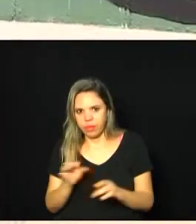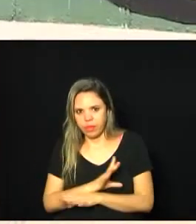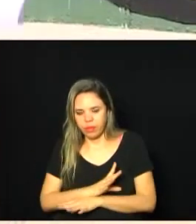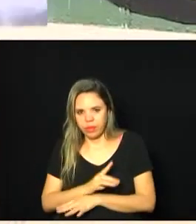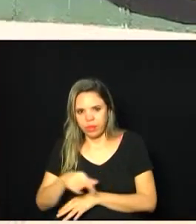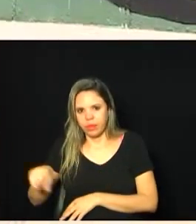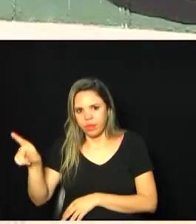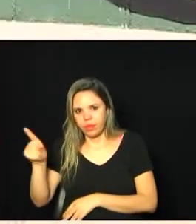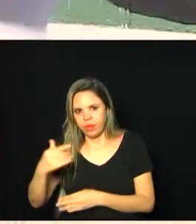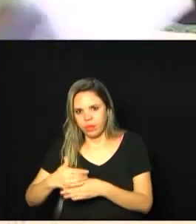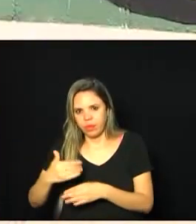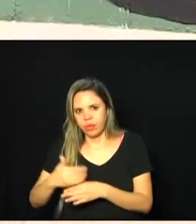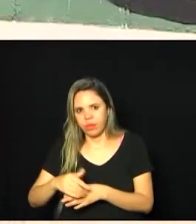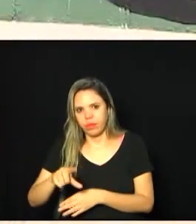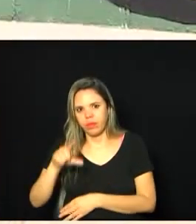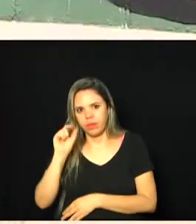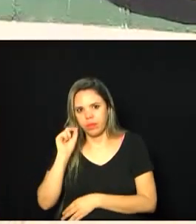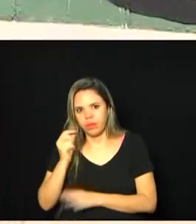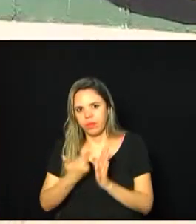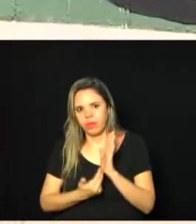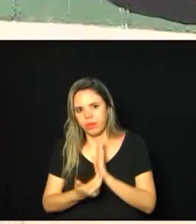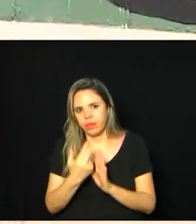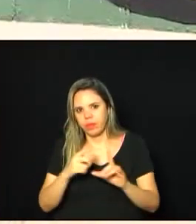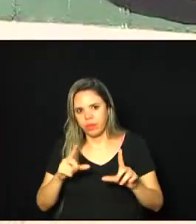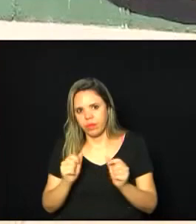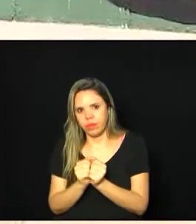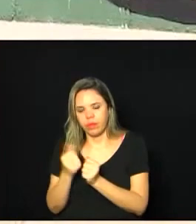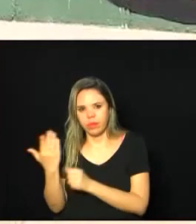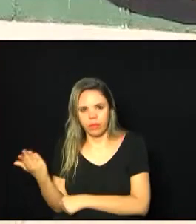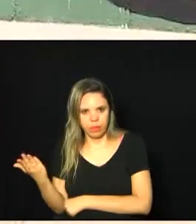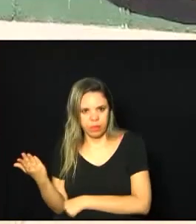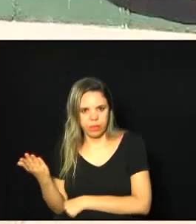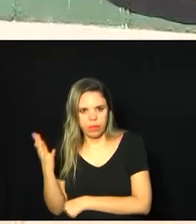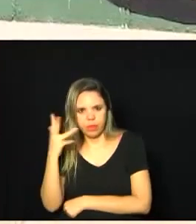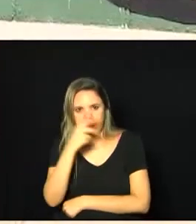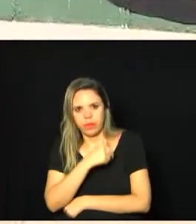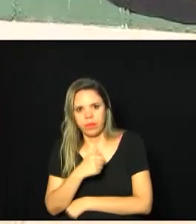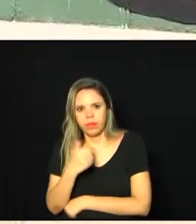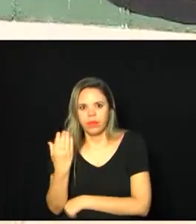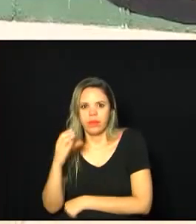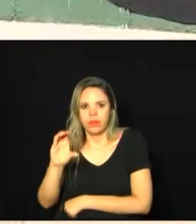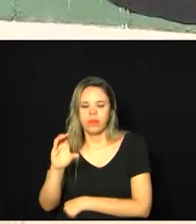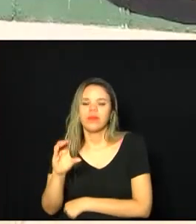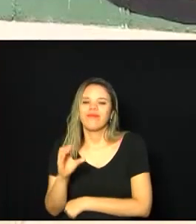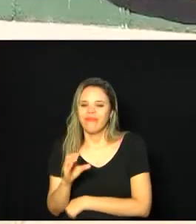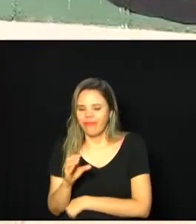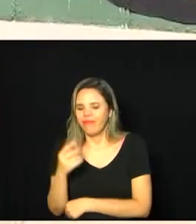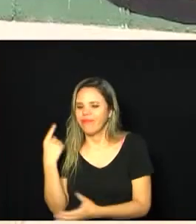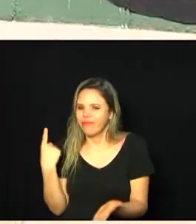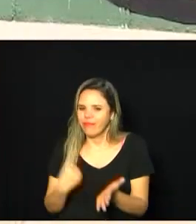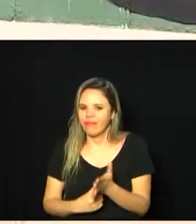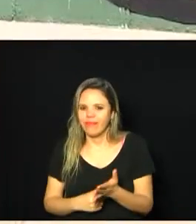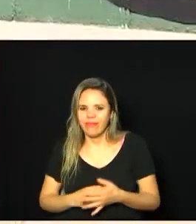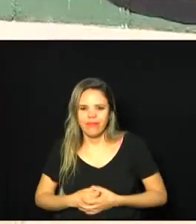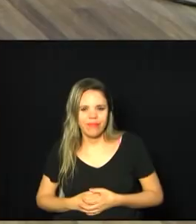link, ali no muro, escolher um dos desenhos para tirar uma foto bem bonito para postar nas minhas redes sociais, combinado?